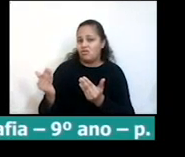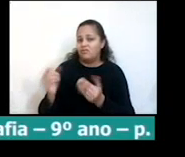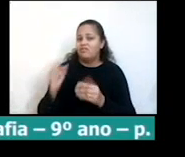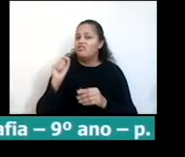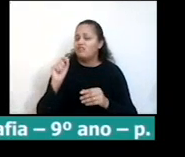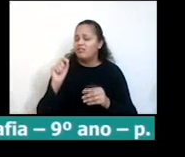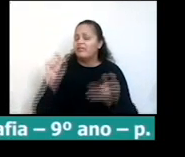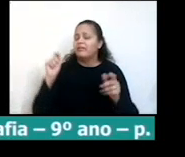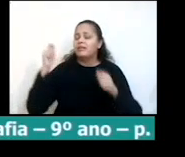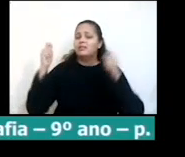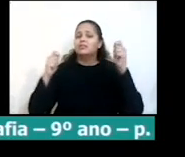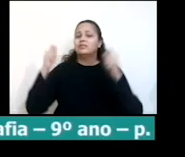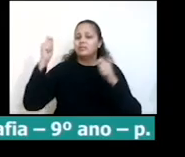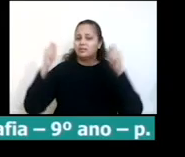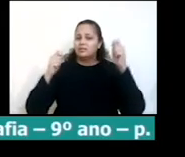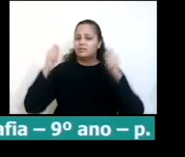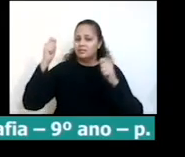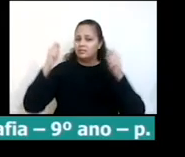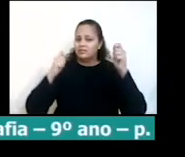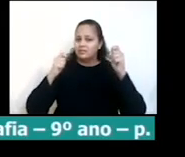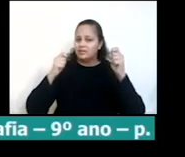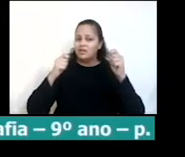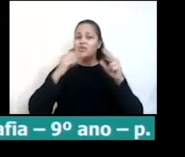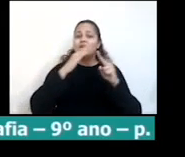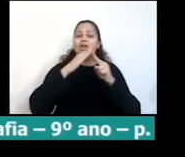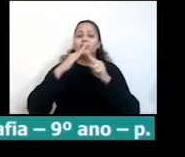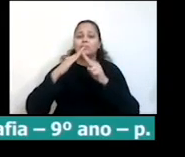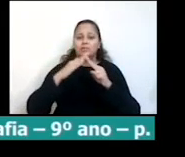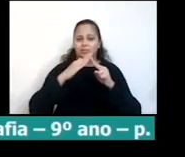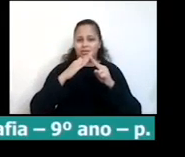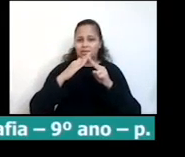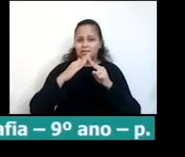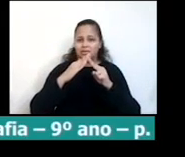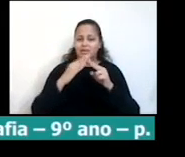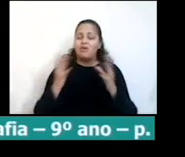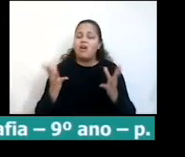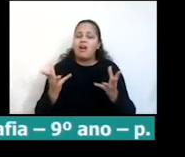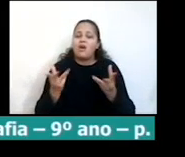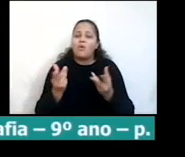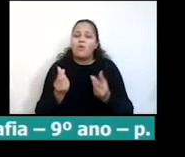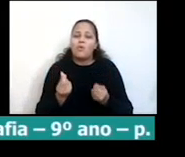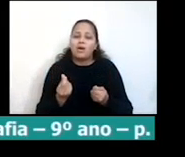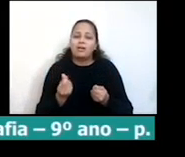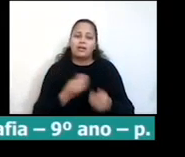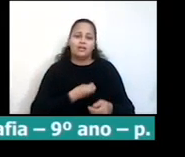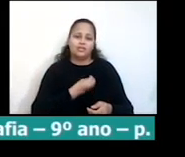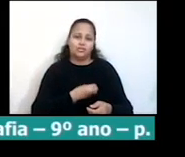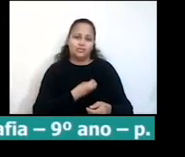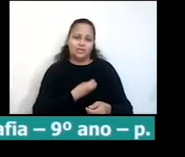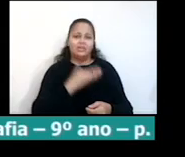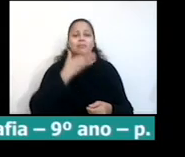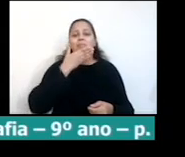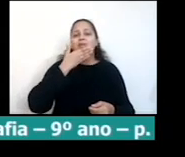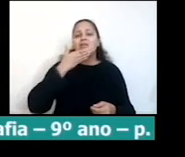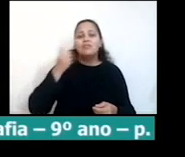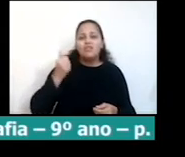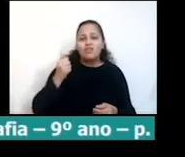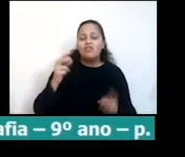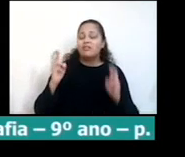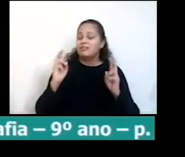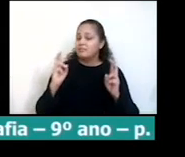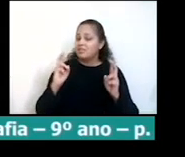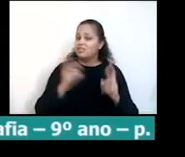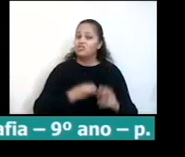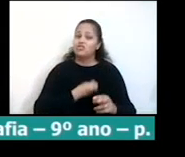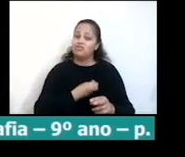isso tem a ver com a industrialização? O processo de industrialização e urbanização, ele traz mais qualidade de vida ou não? Melhora a expectativa